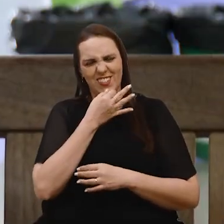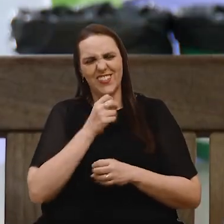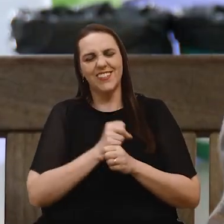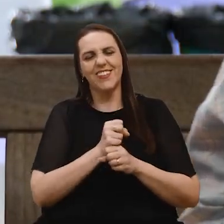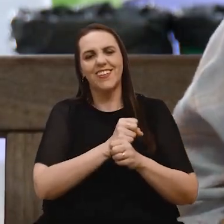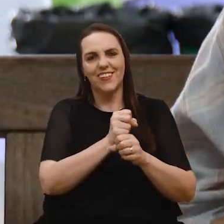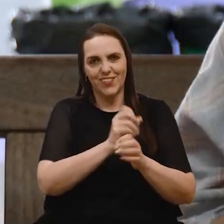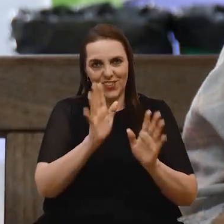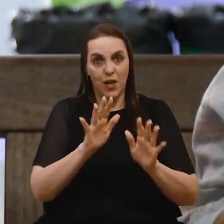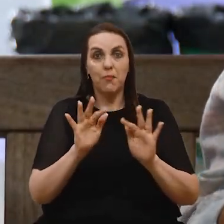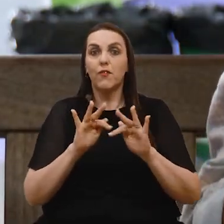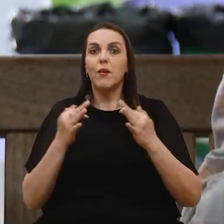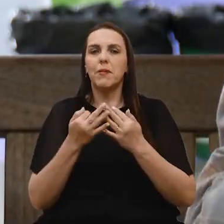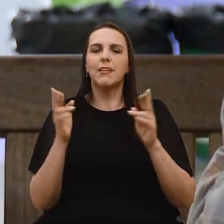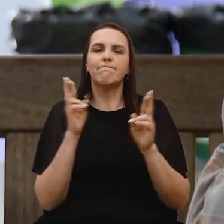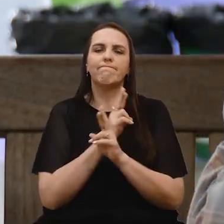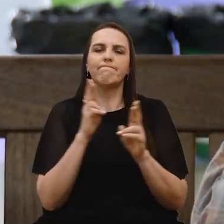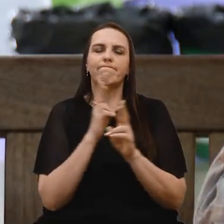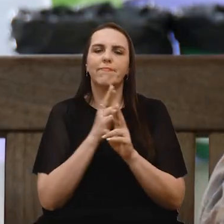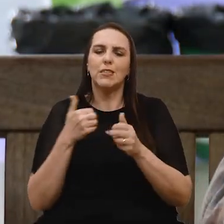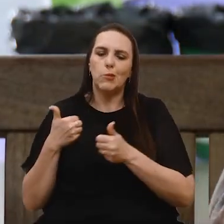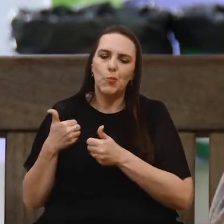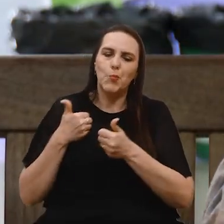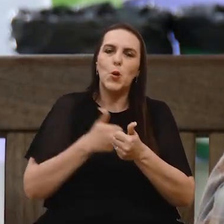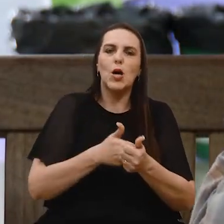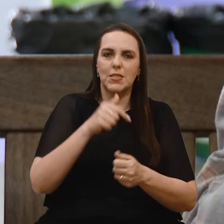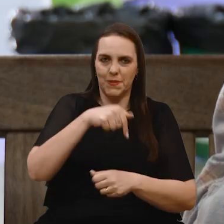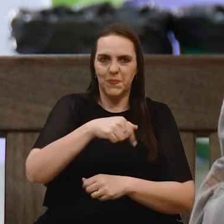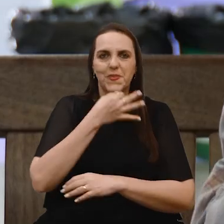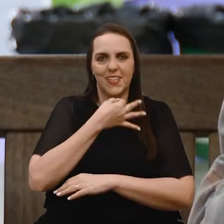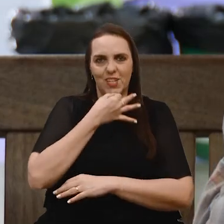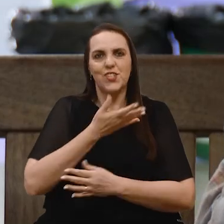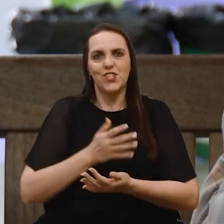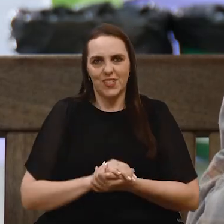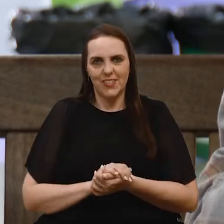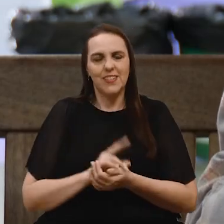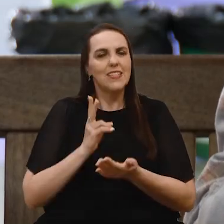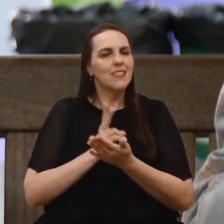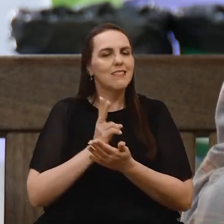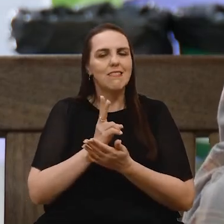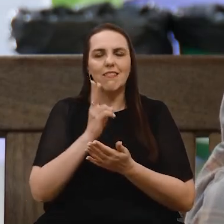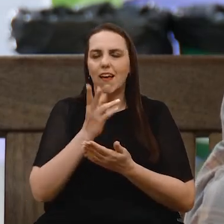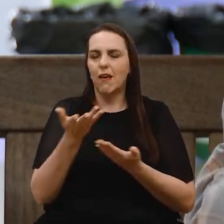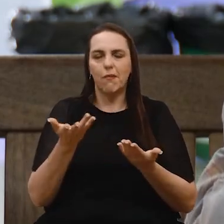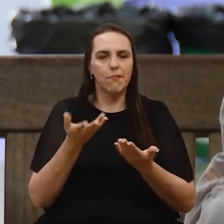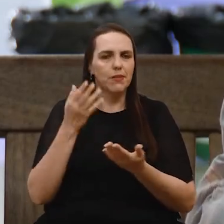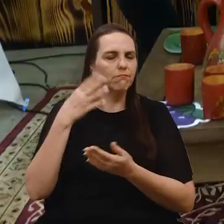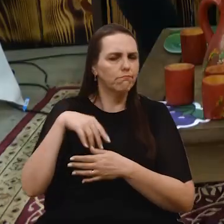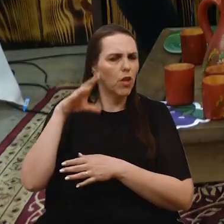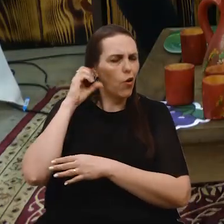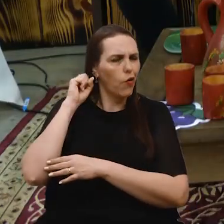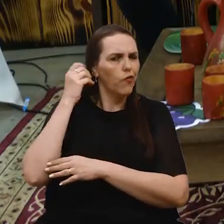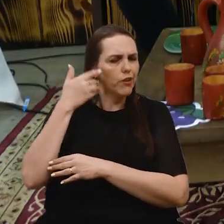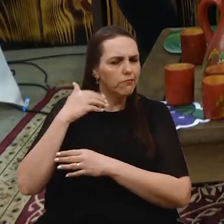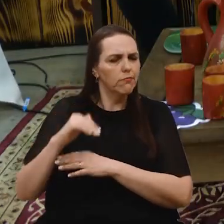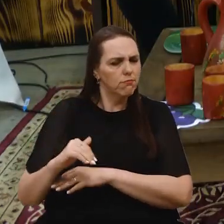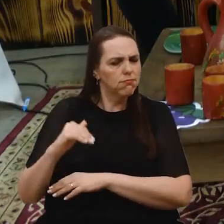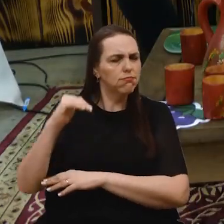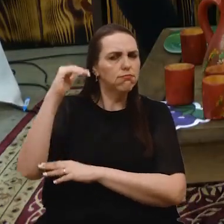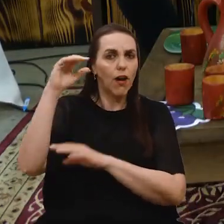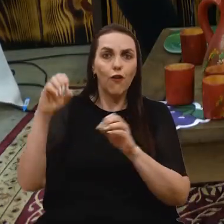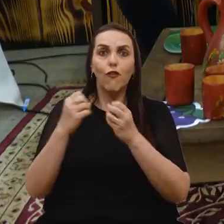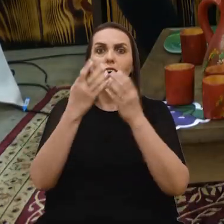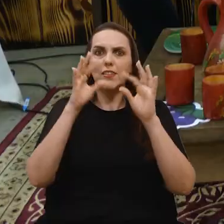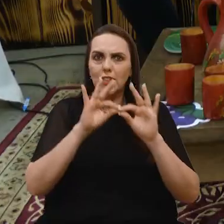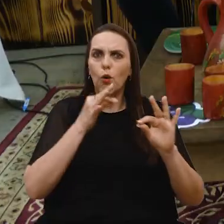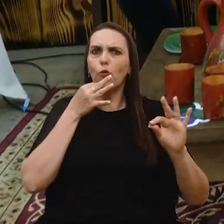anos, mas minha família sempre teve uma relação muito próxima com Caxias do Sul, sempre cresci ouvindo falar da